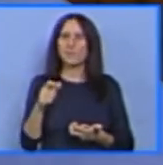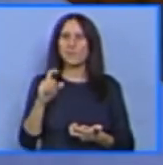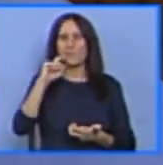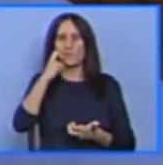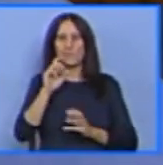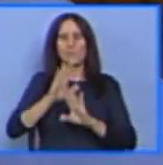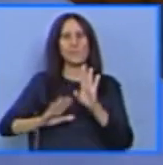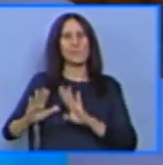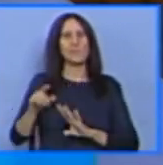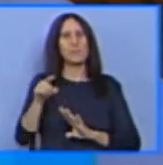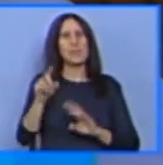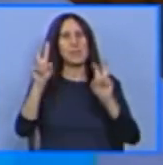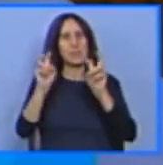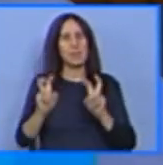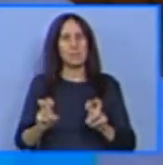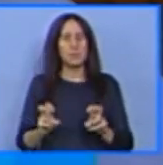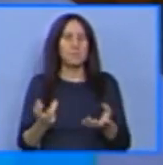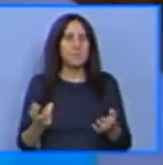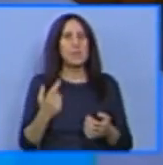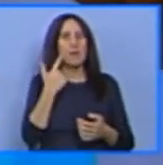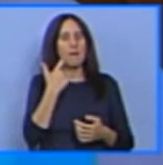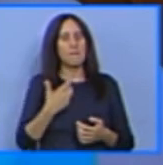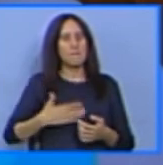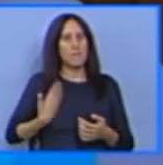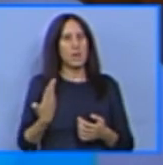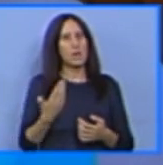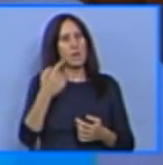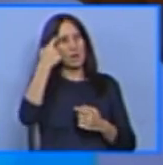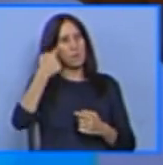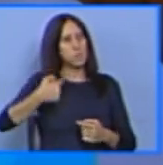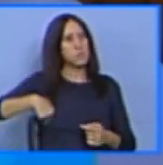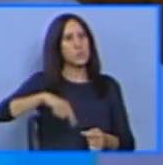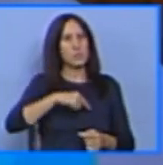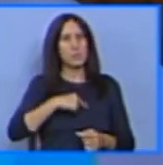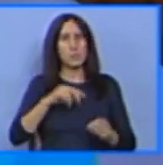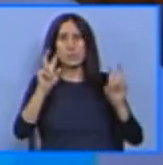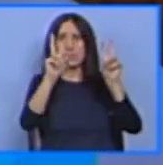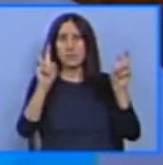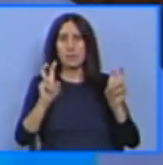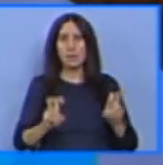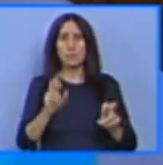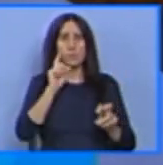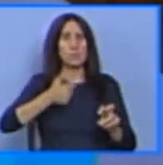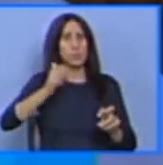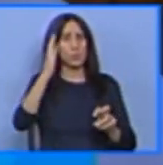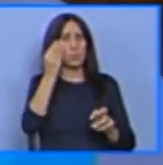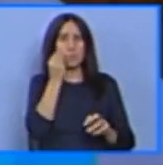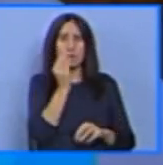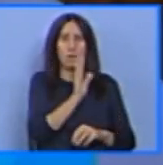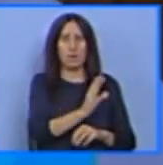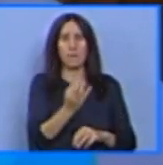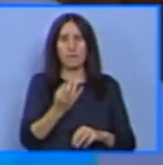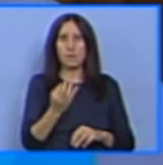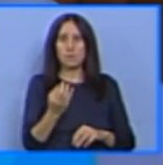tipo de temas. Eu acho que cada vez mais há o reconhecimento que são temas muito importantes, incontornáveis e de facto,